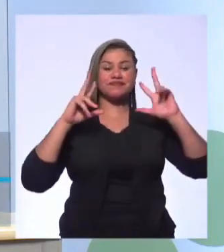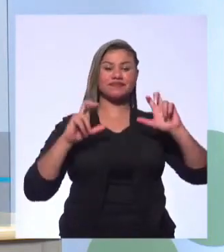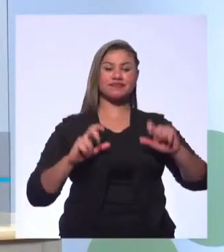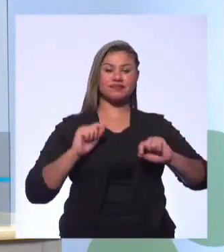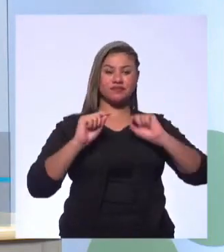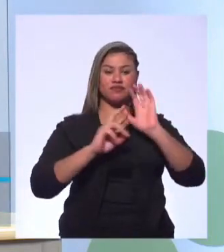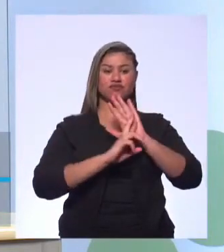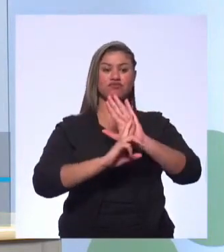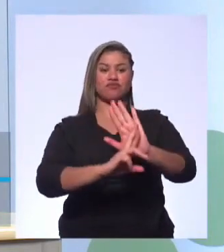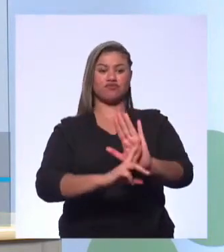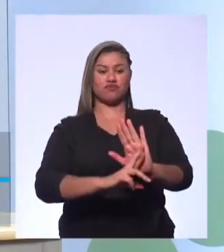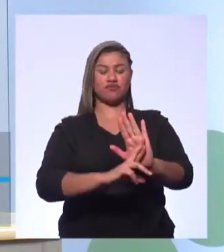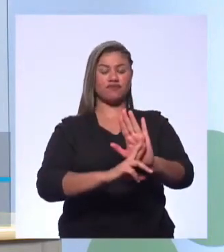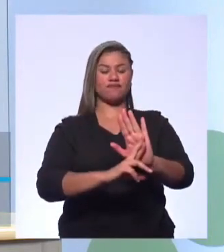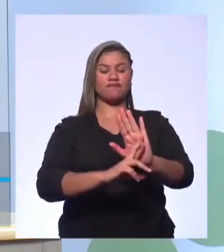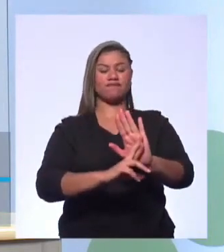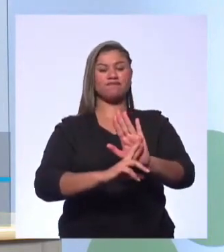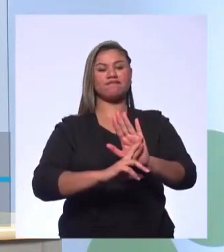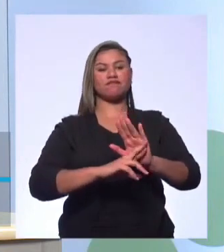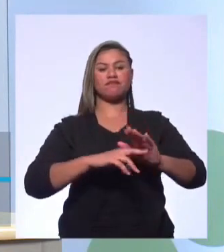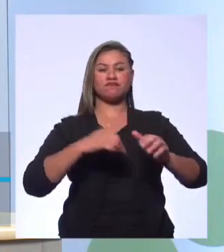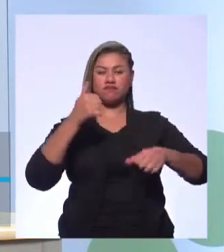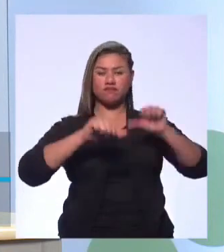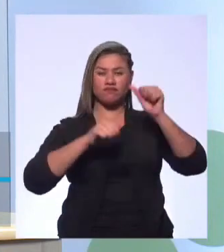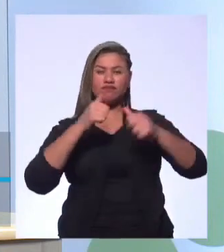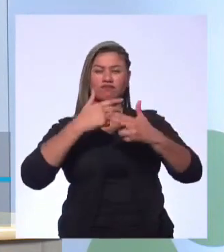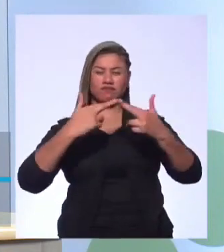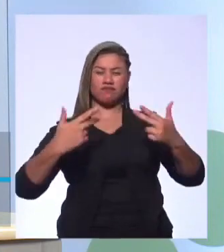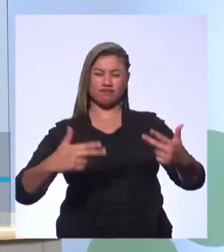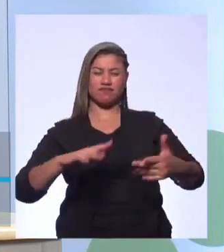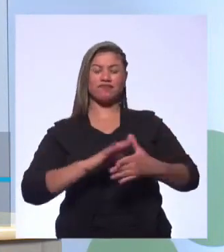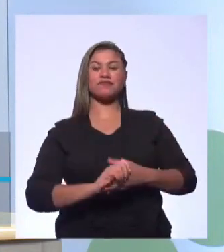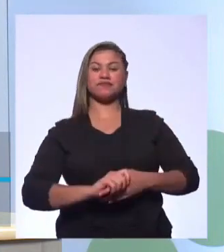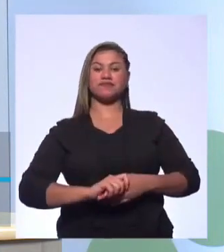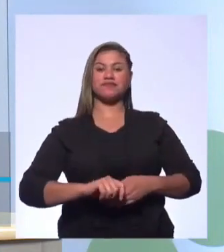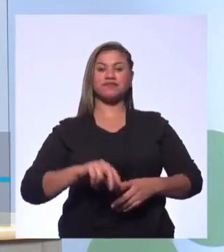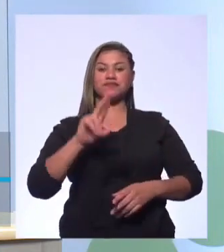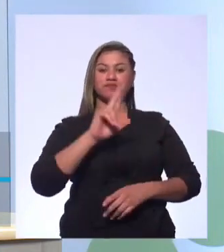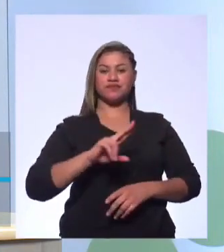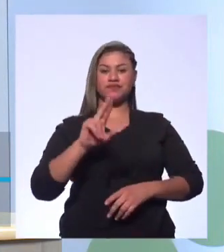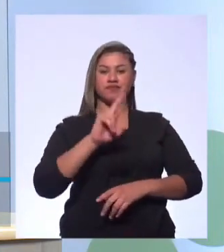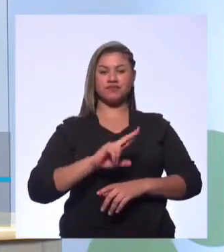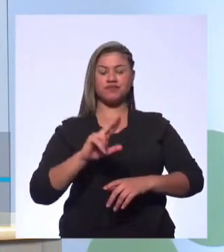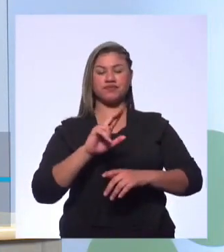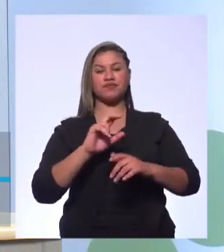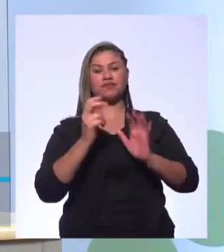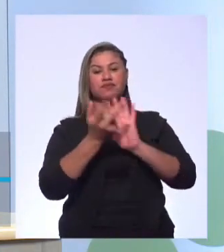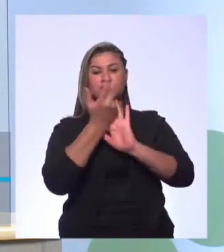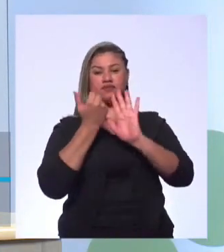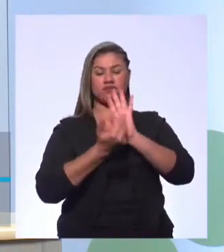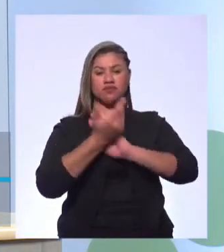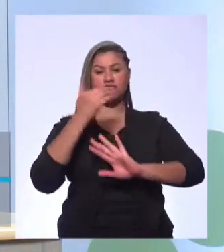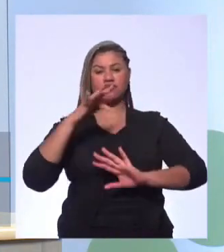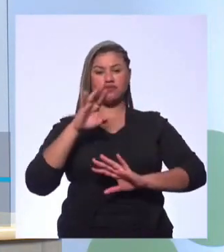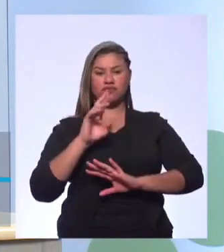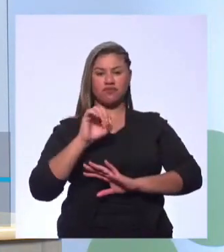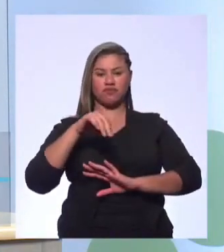é representação das substâncias químicas, uso de símbolos e fórmulas. Então, hoje a gente vai